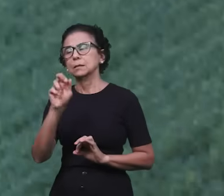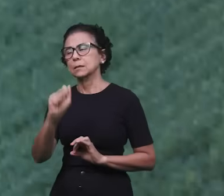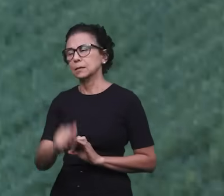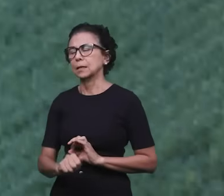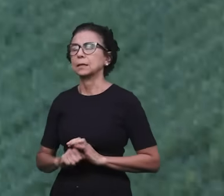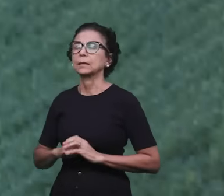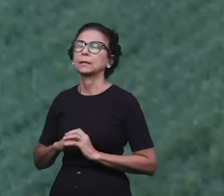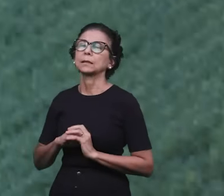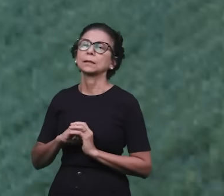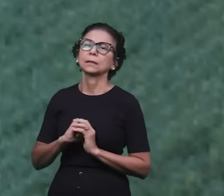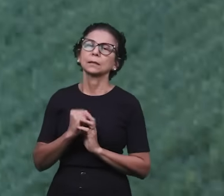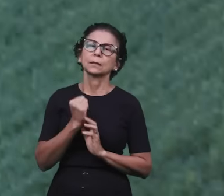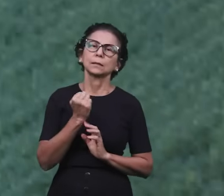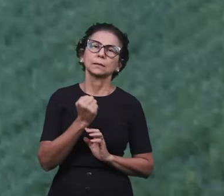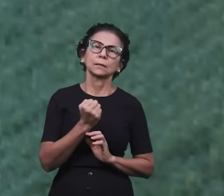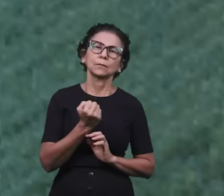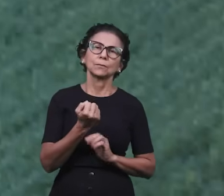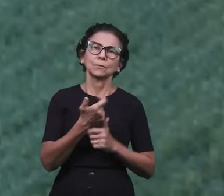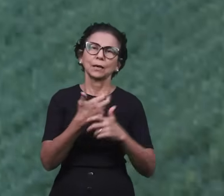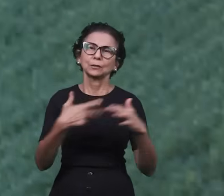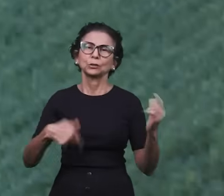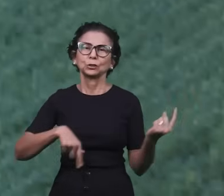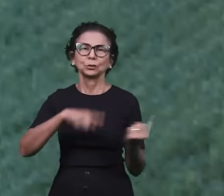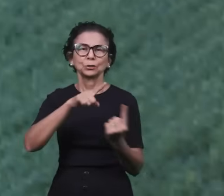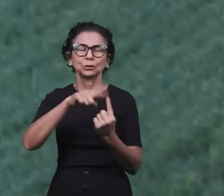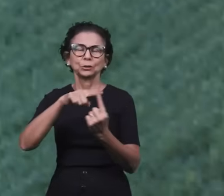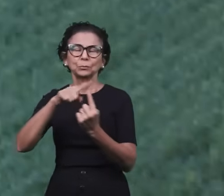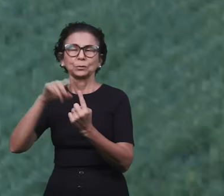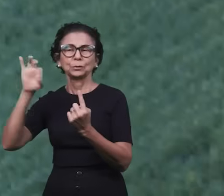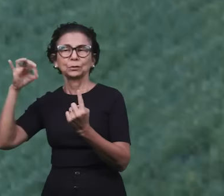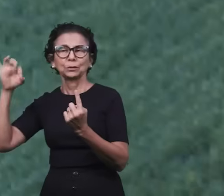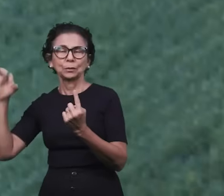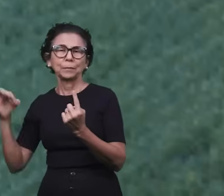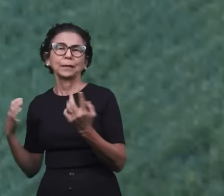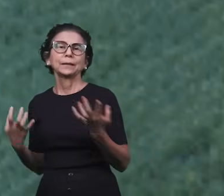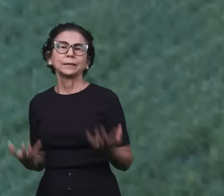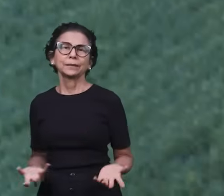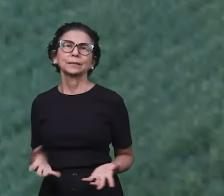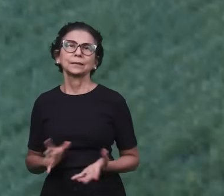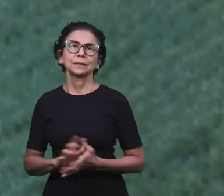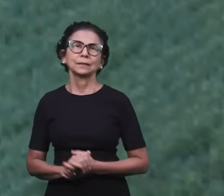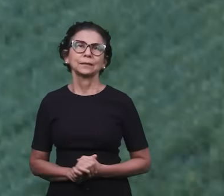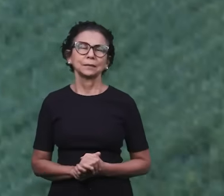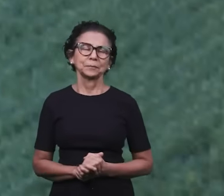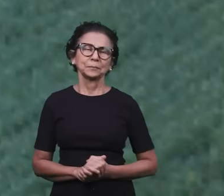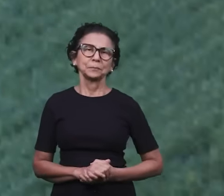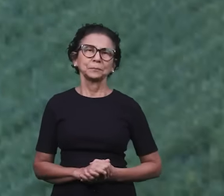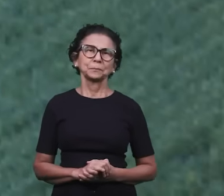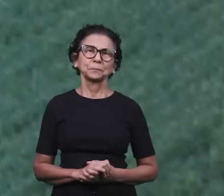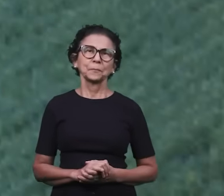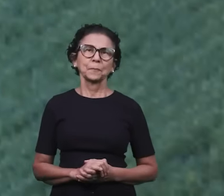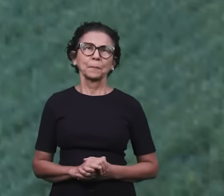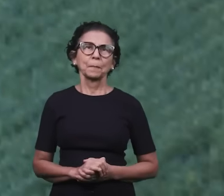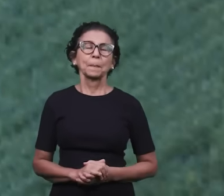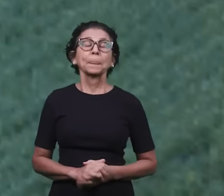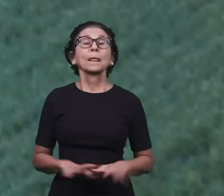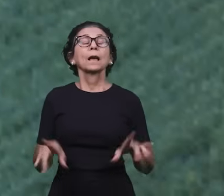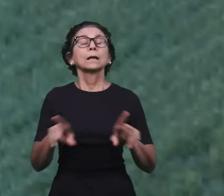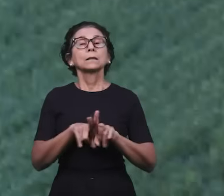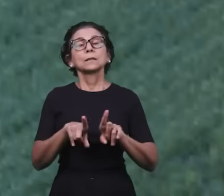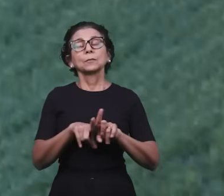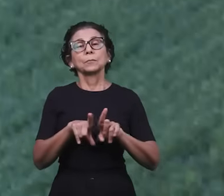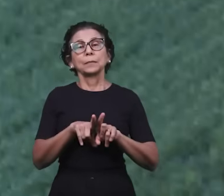a 22 dias trabalhando, né? Ela vai para o campo, ela pega o néctar da flor,